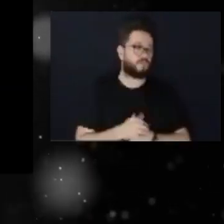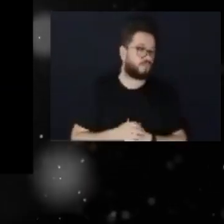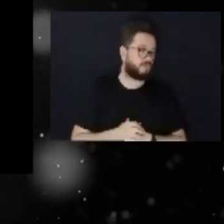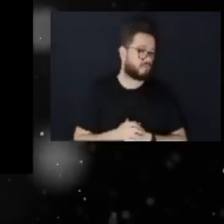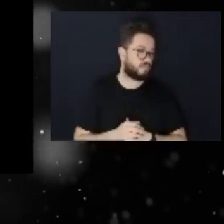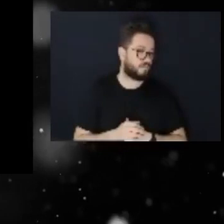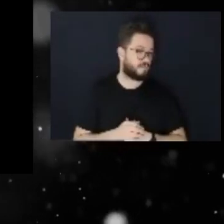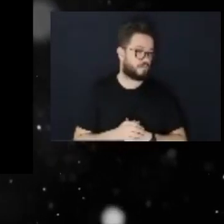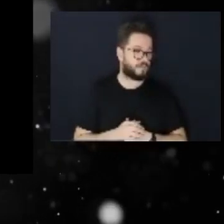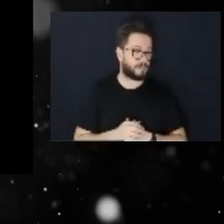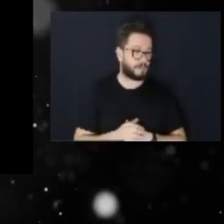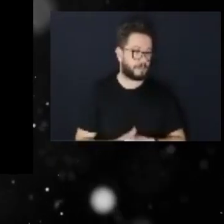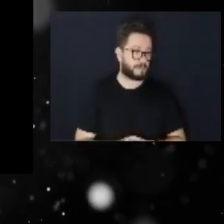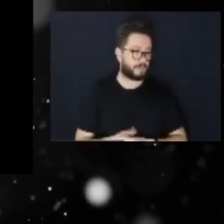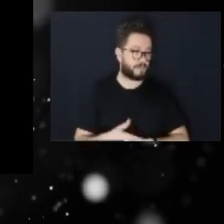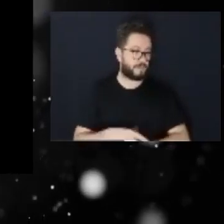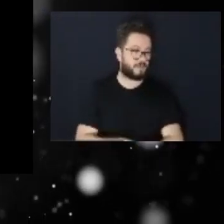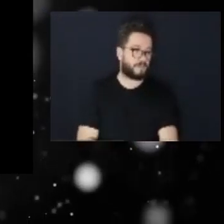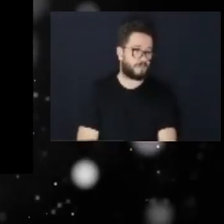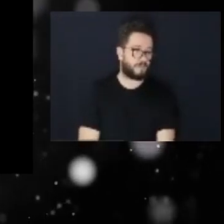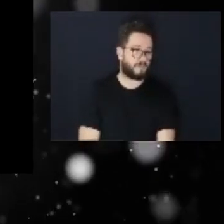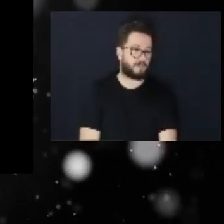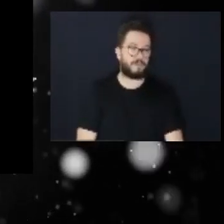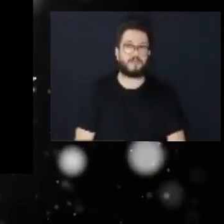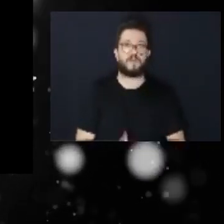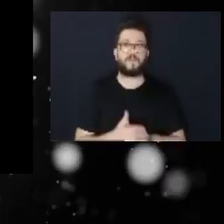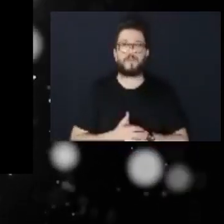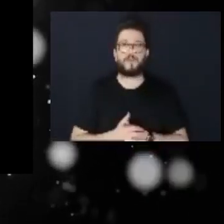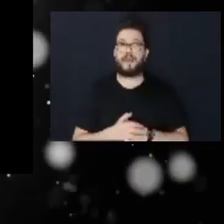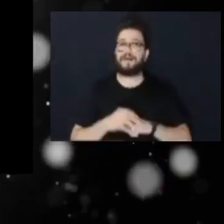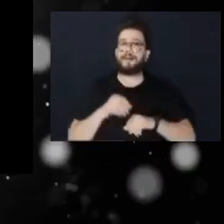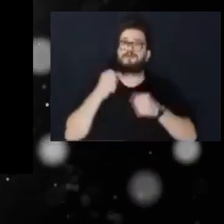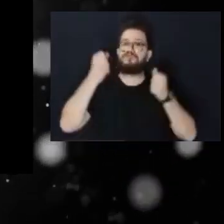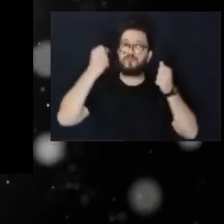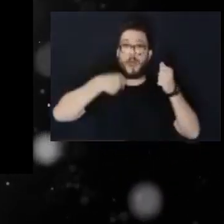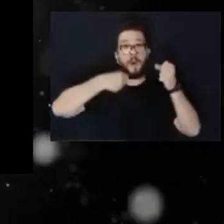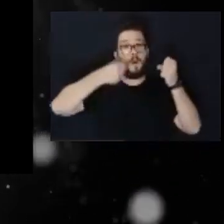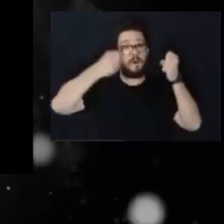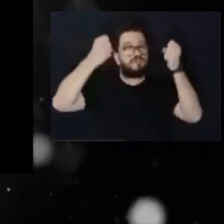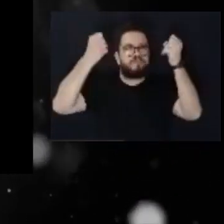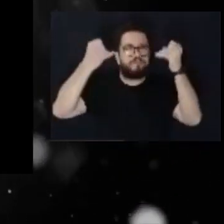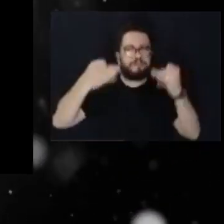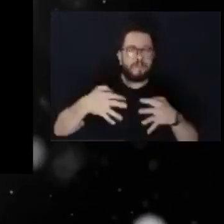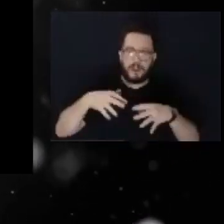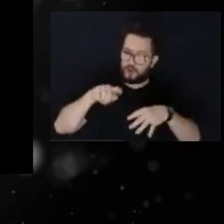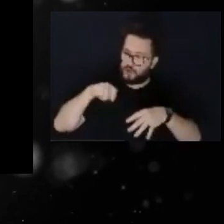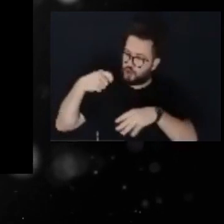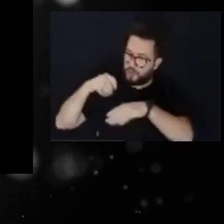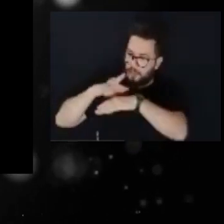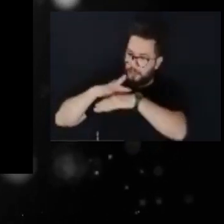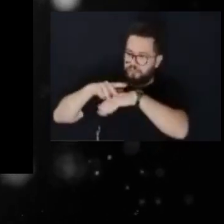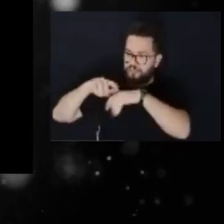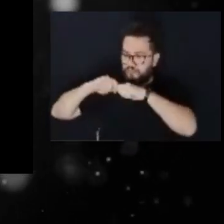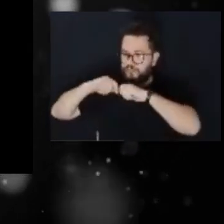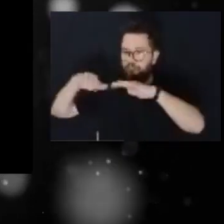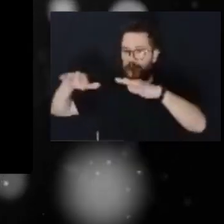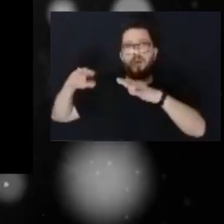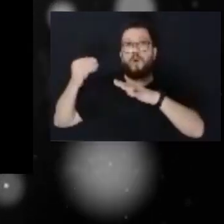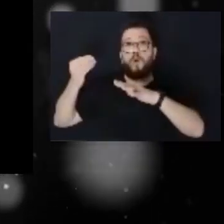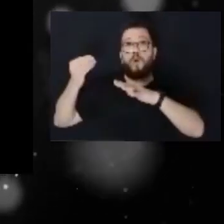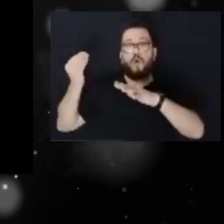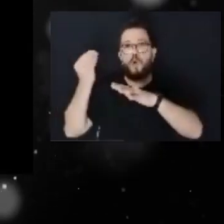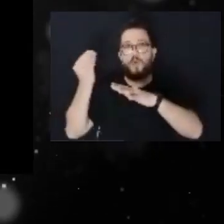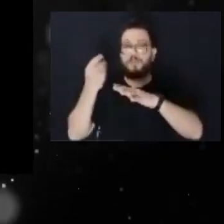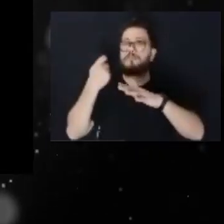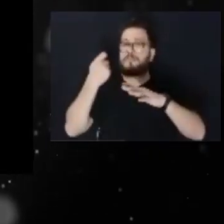E para explicar as dinâmicas da pandemia, nós precisamos falar de algumas coisas importantes para vocês. Dentre